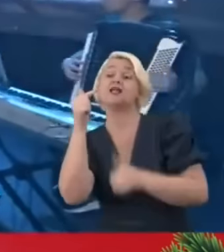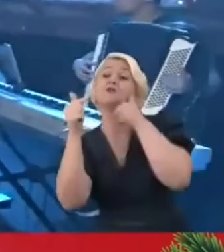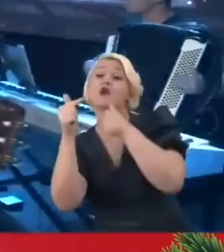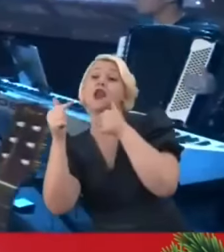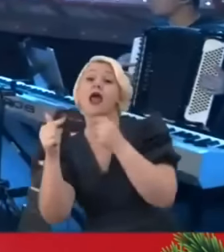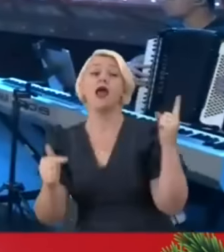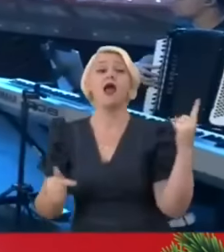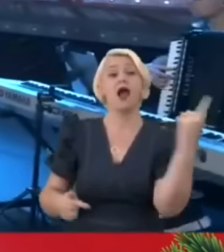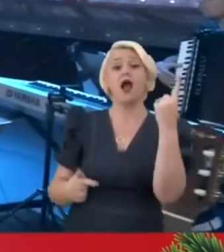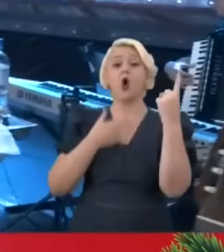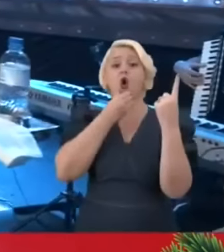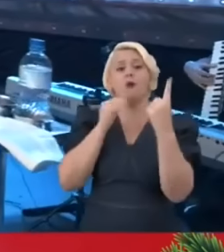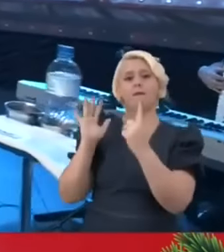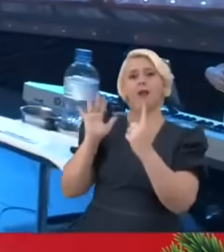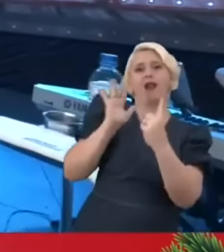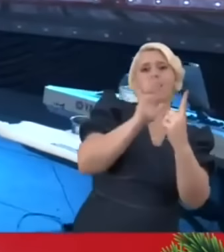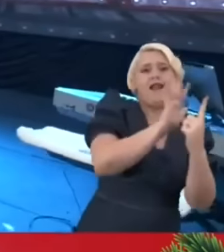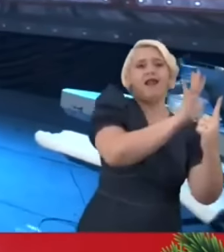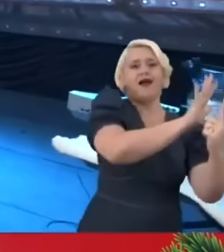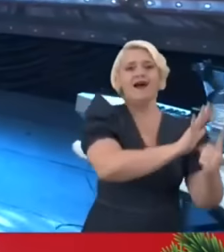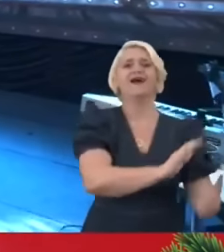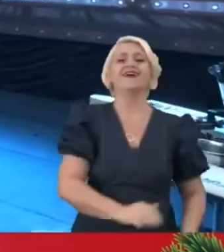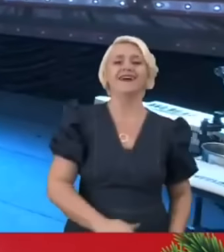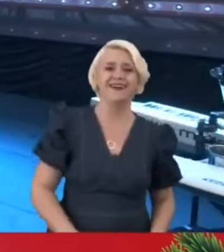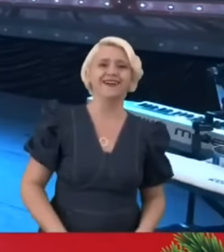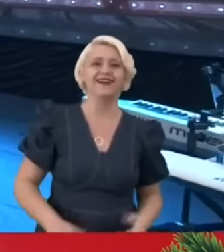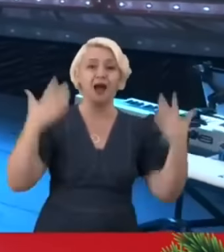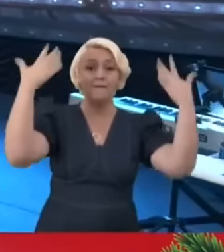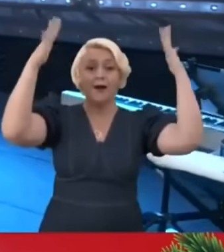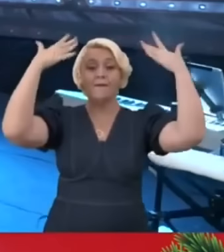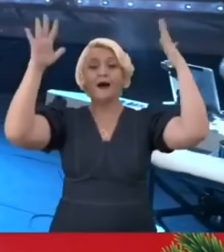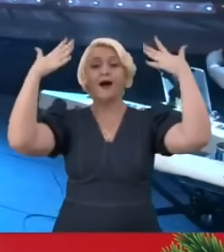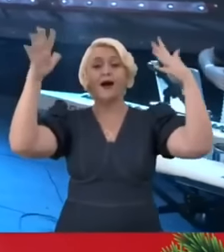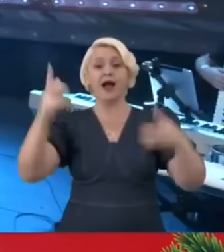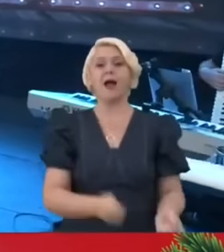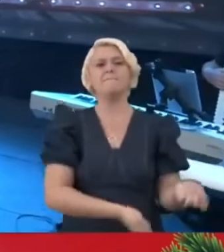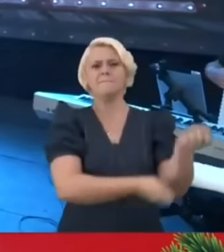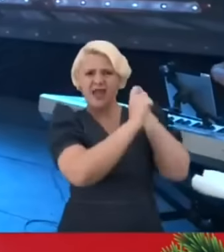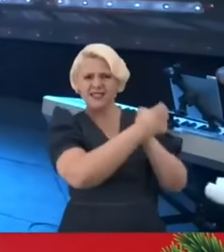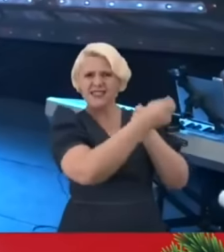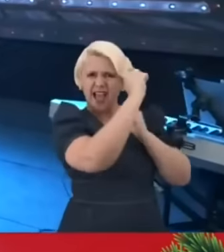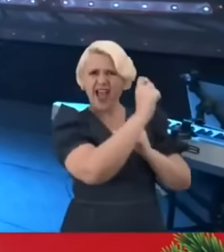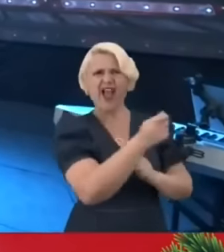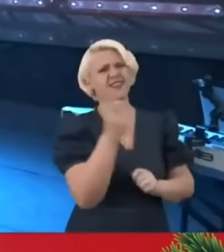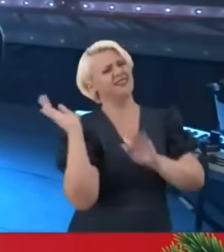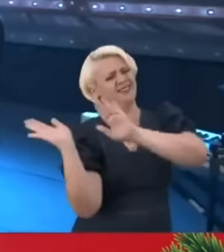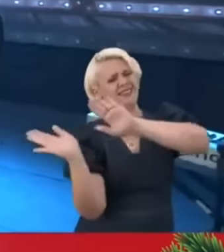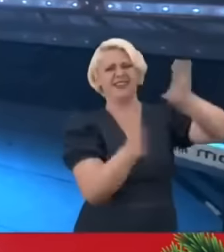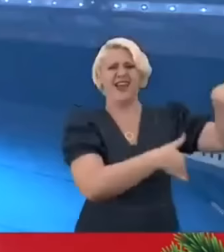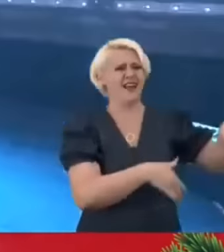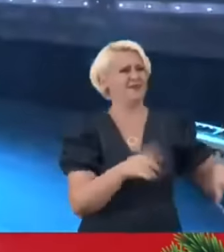ter sede pra cada homem. A palminha da mão, quero ver. E pescar que nada,